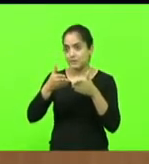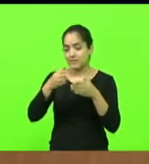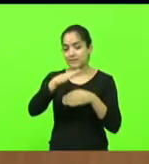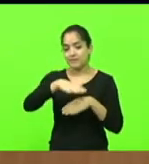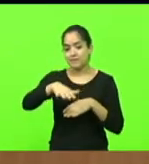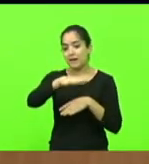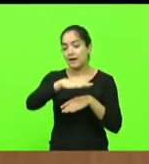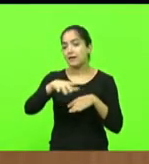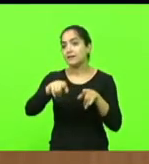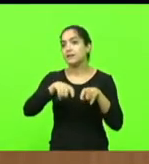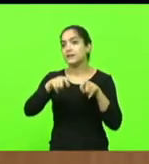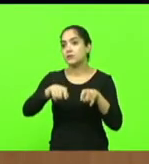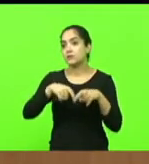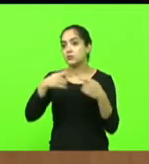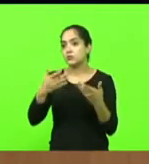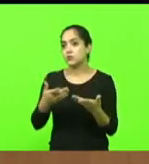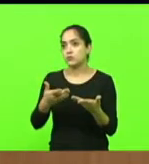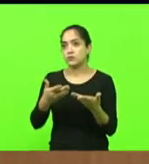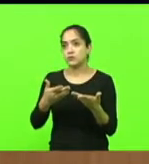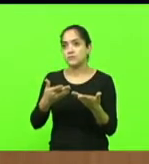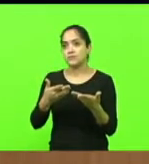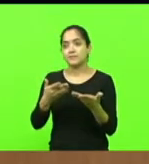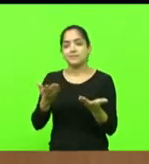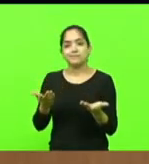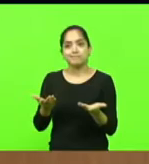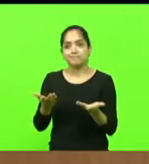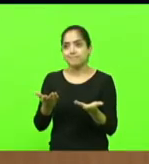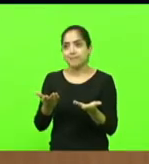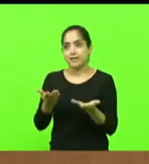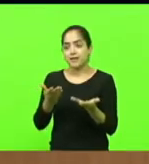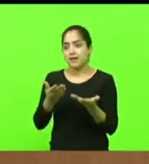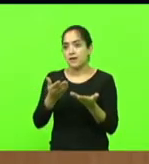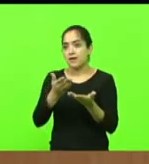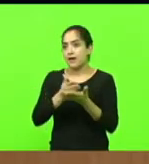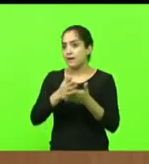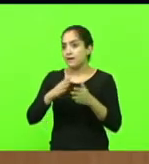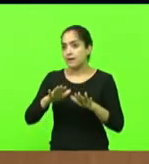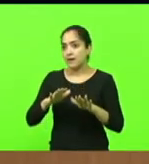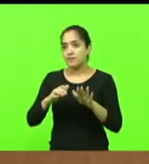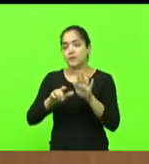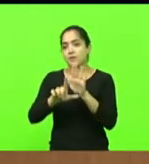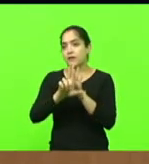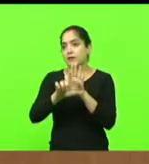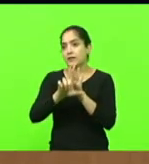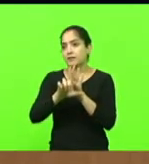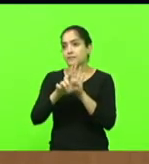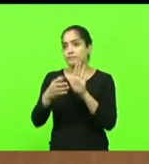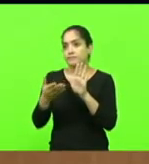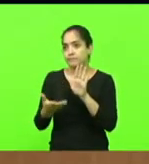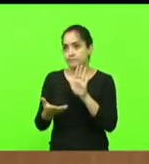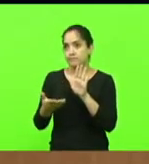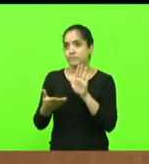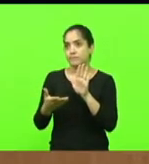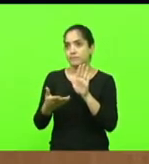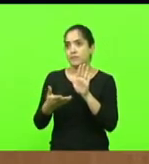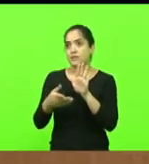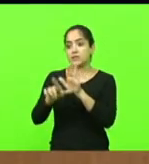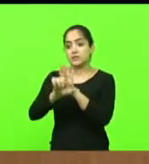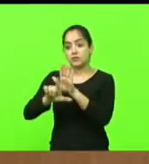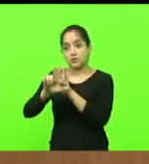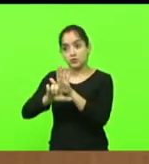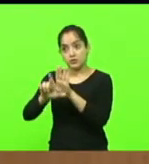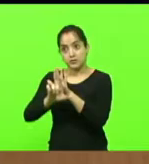agricultura, acabam deturpando totalmente o espírito da lei. Estão legislando no lugar